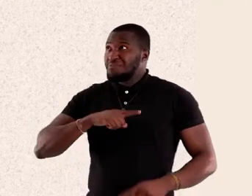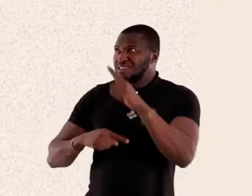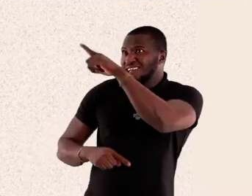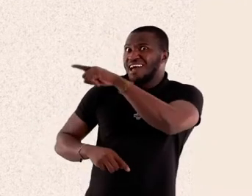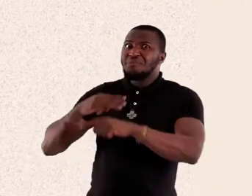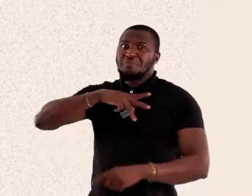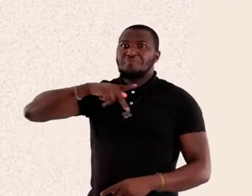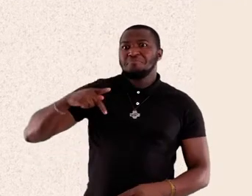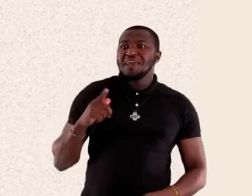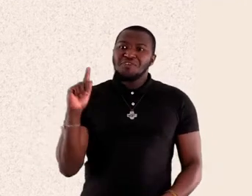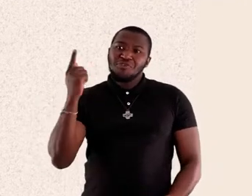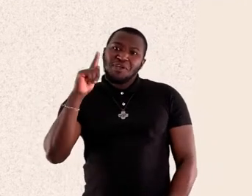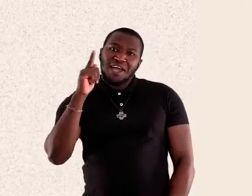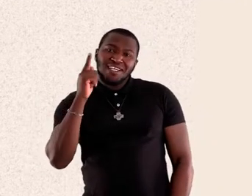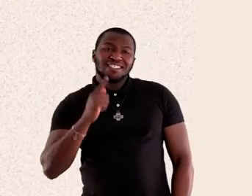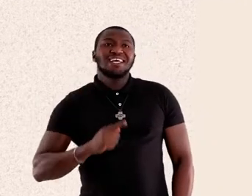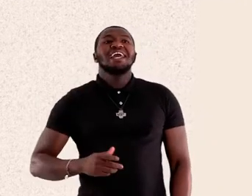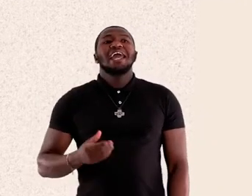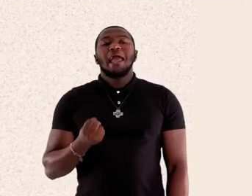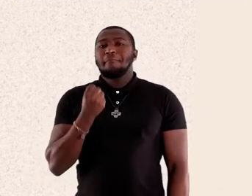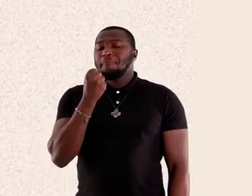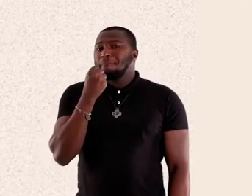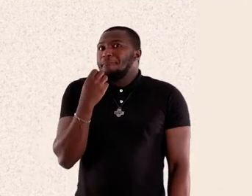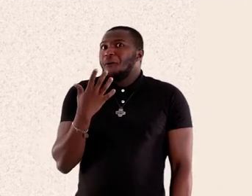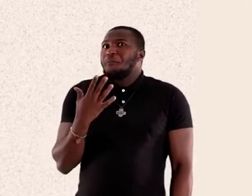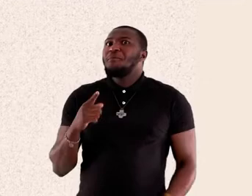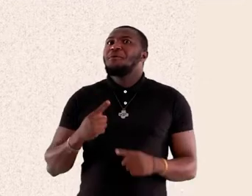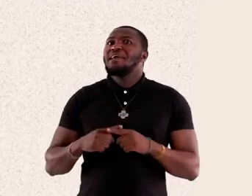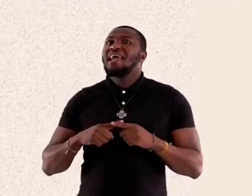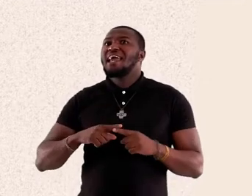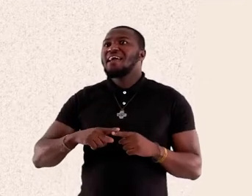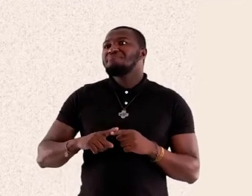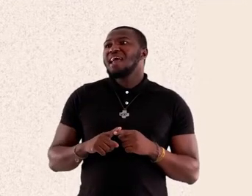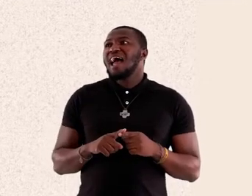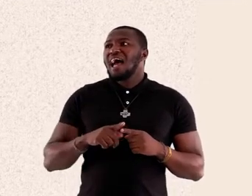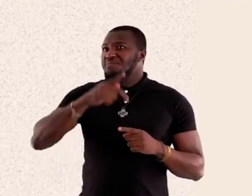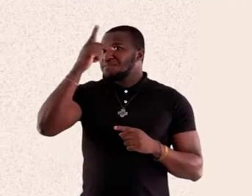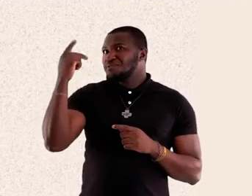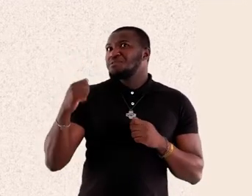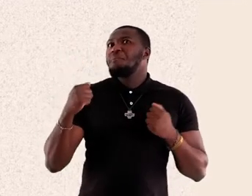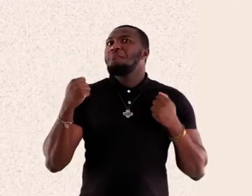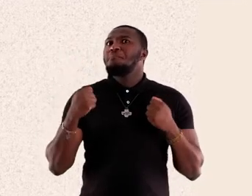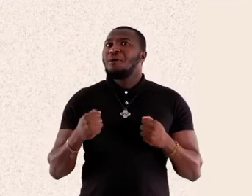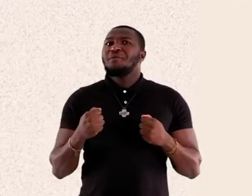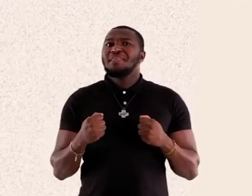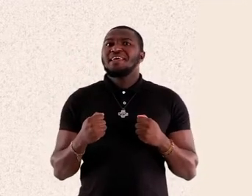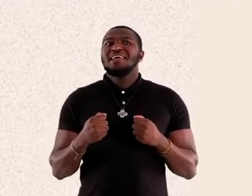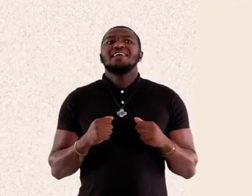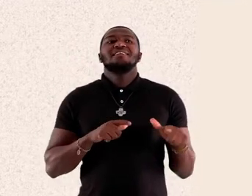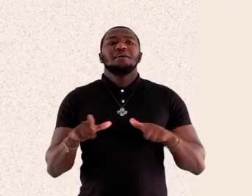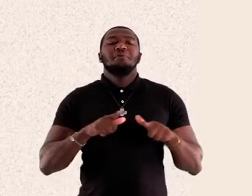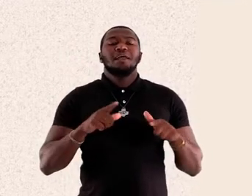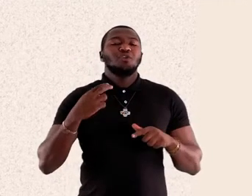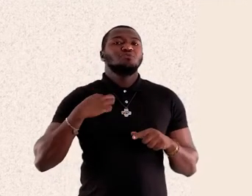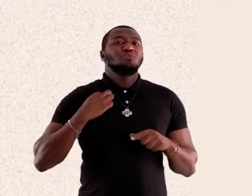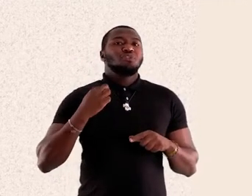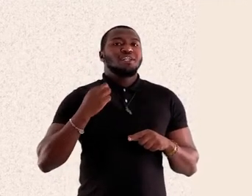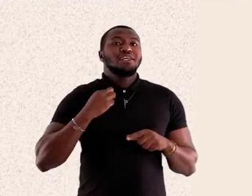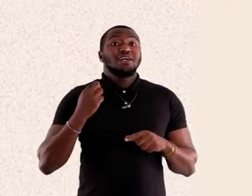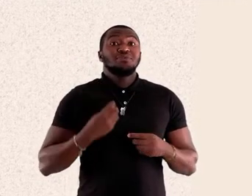isso é algo muito legal porque as pessoas podem se engajar em uma atividade que não aí o voluntariado vai